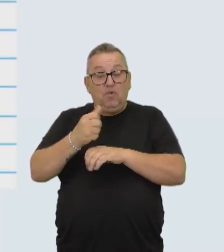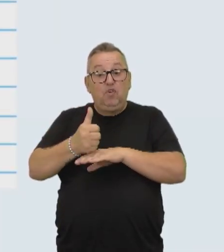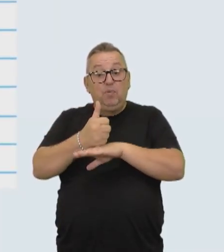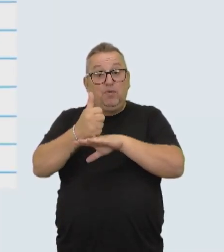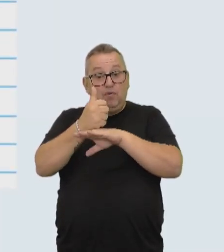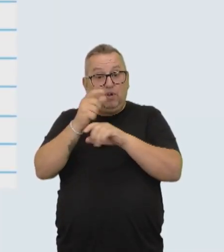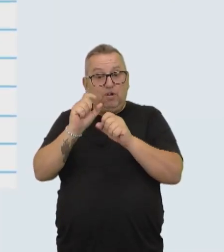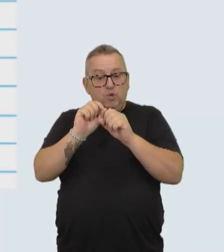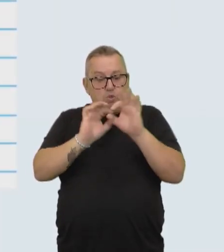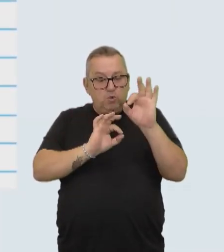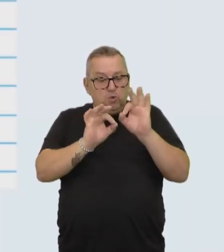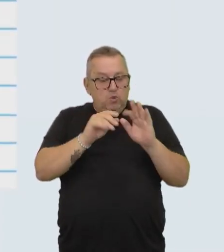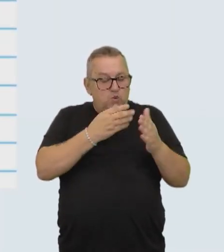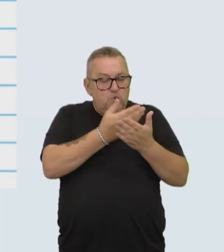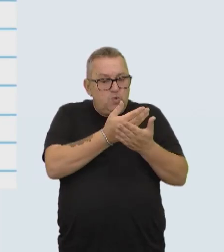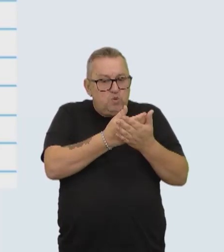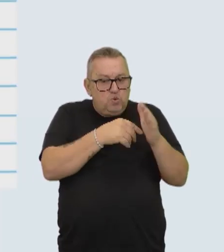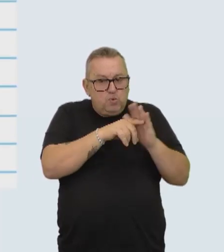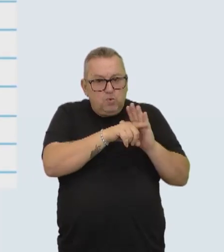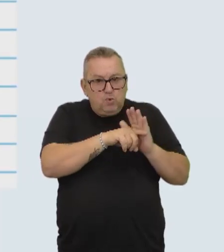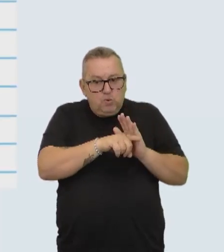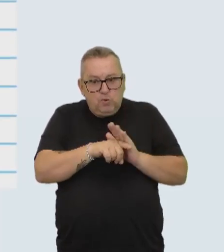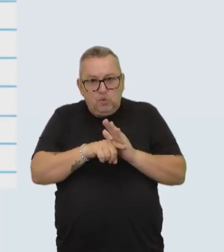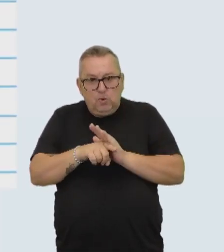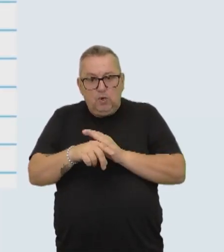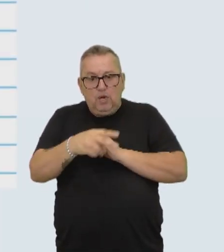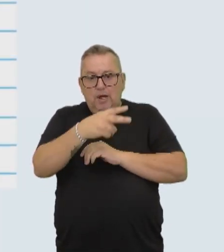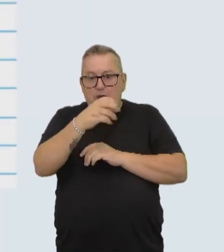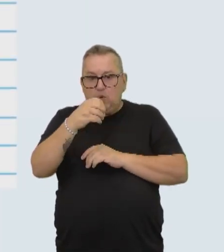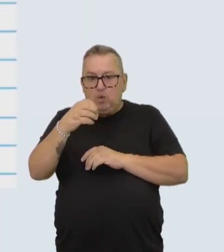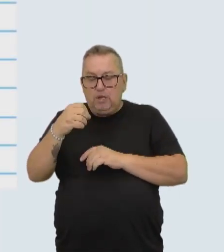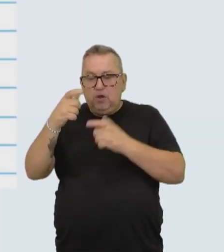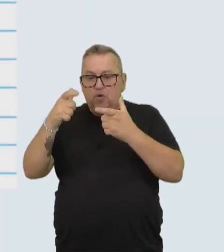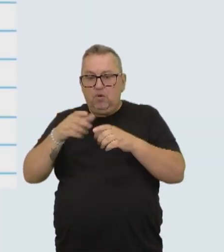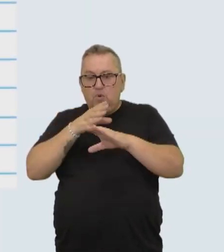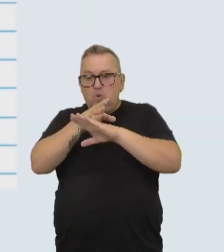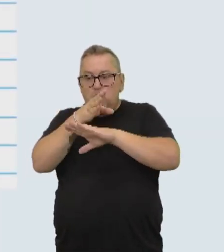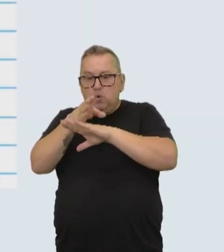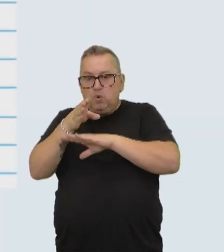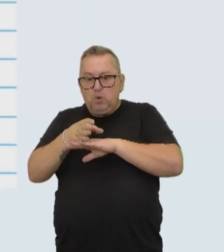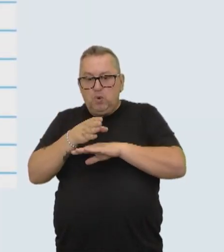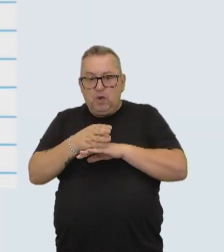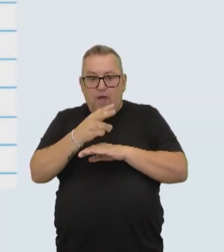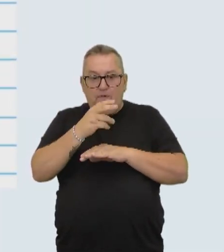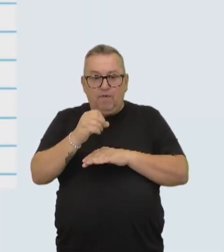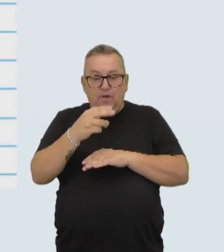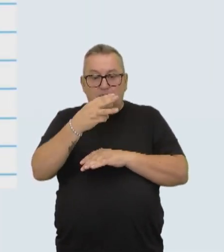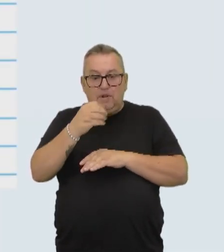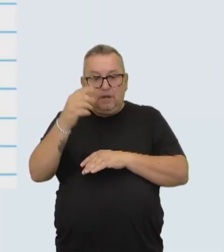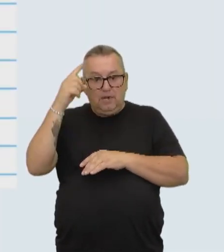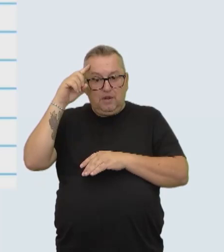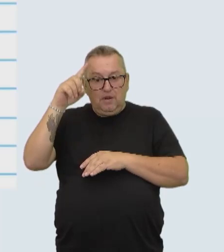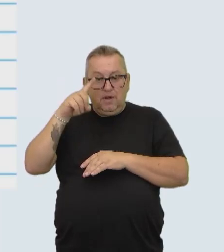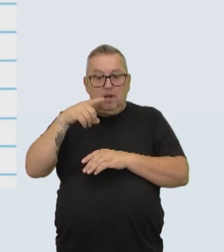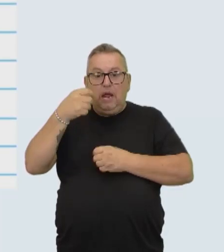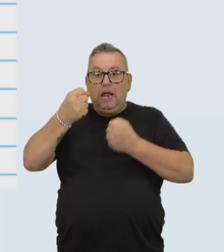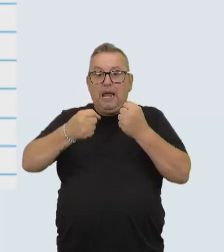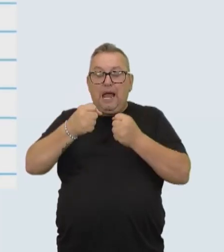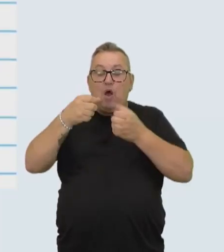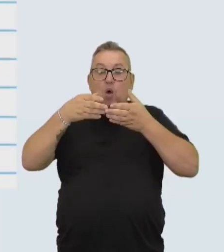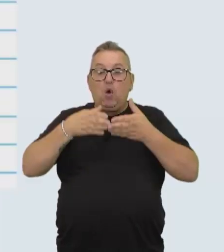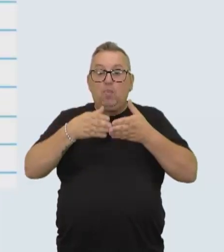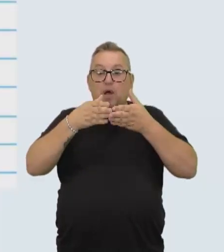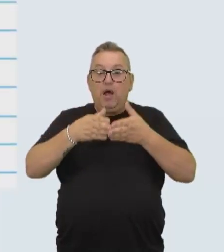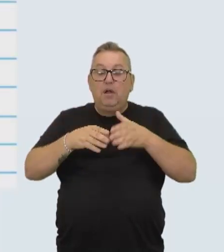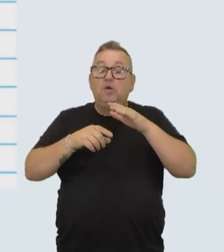que mapearam os solos do Brasil em mais de 200 campanhas de campo, de 20 a 30 dias cada, envolvendo carros, barcos e